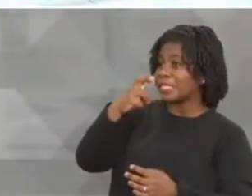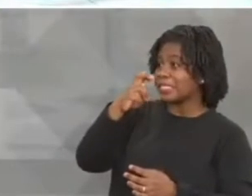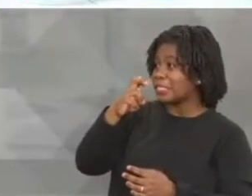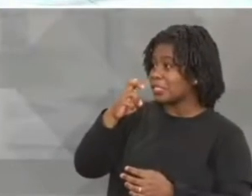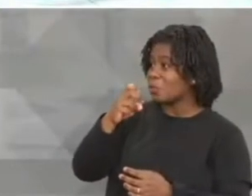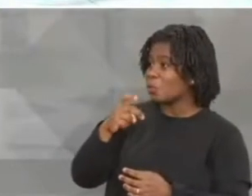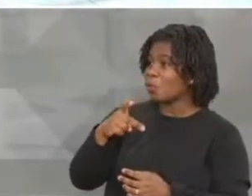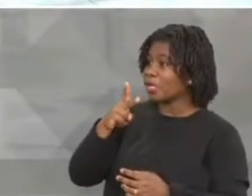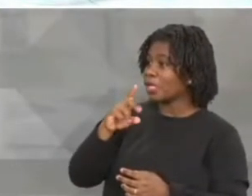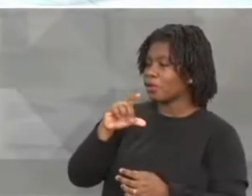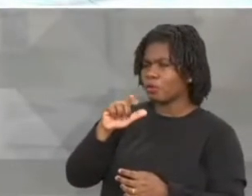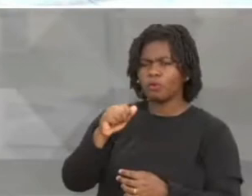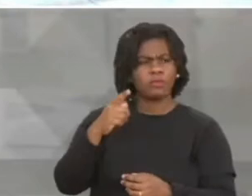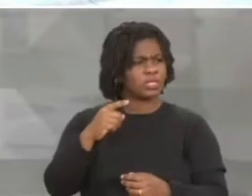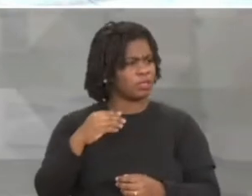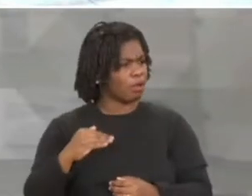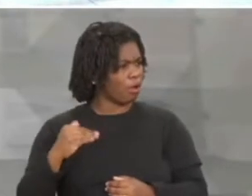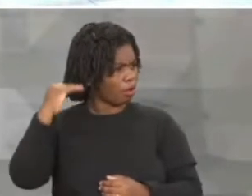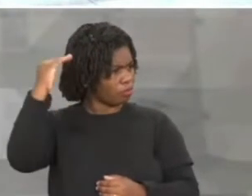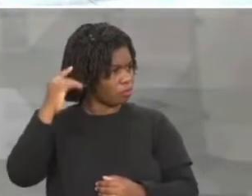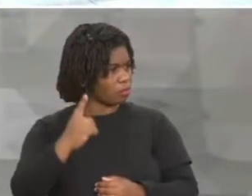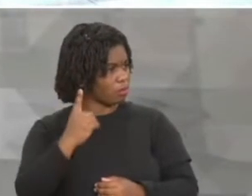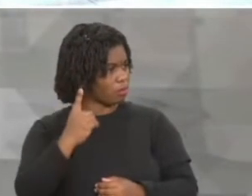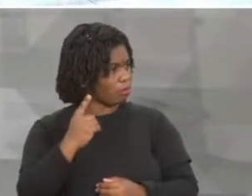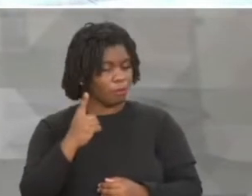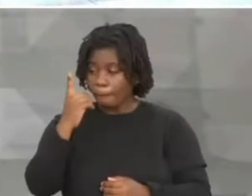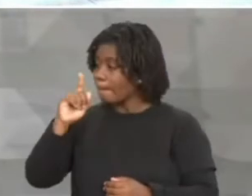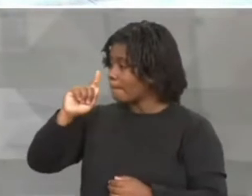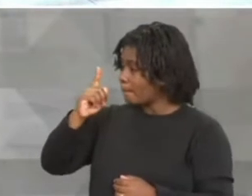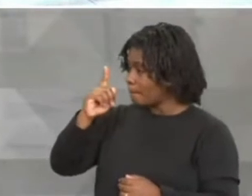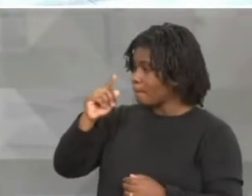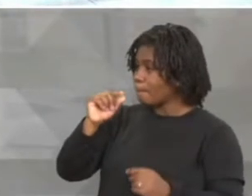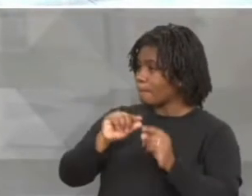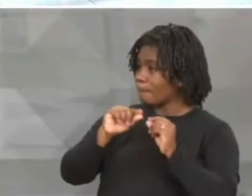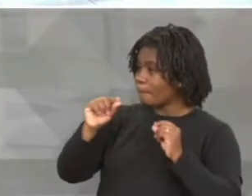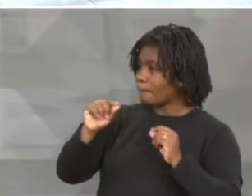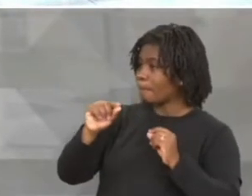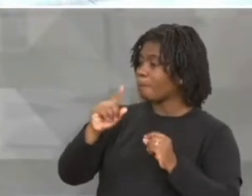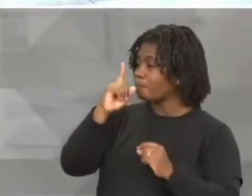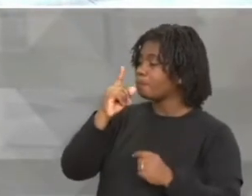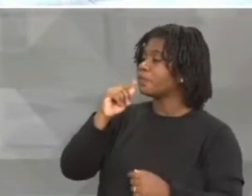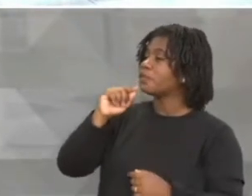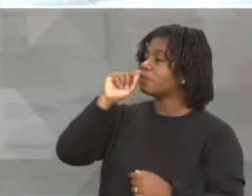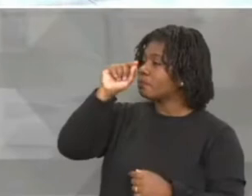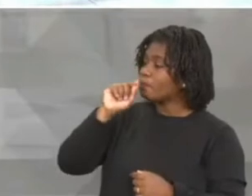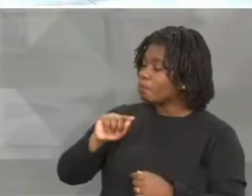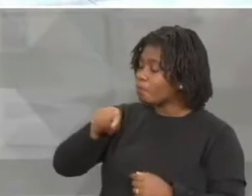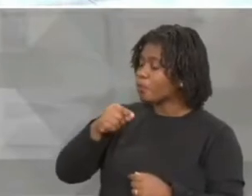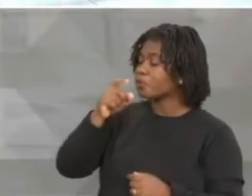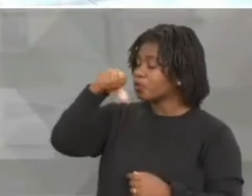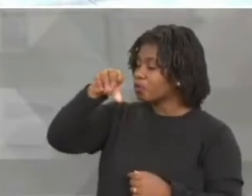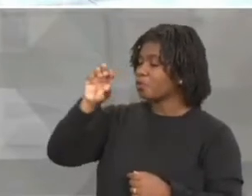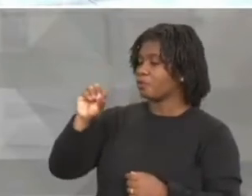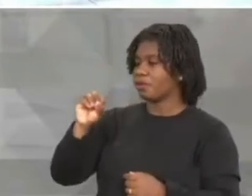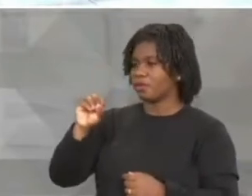metro e quanto tem um 91,90 chegou a 45 kg 45 quilos